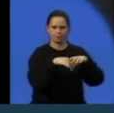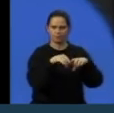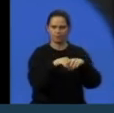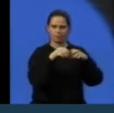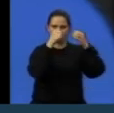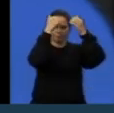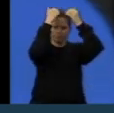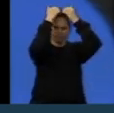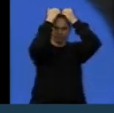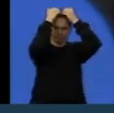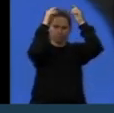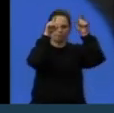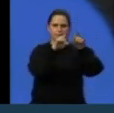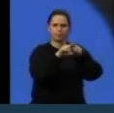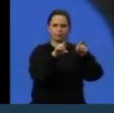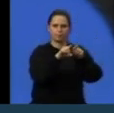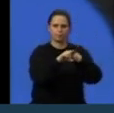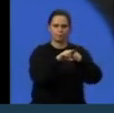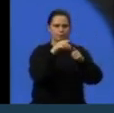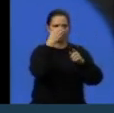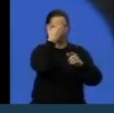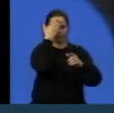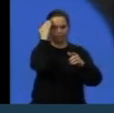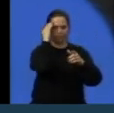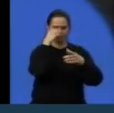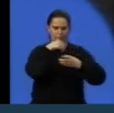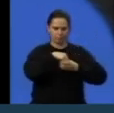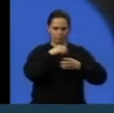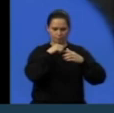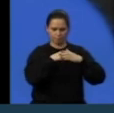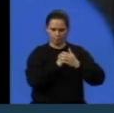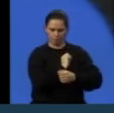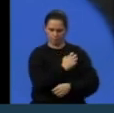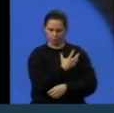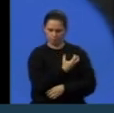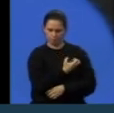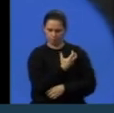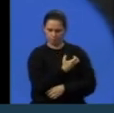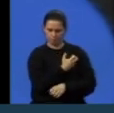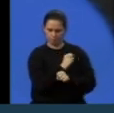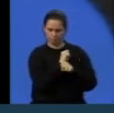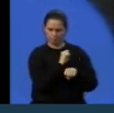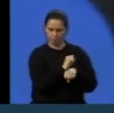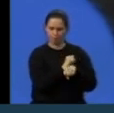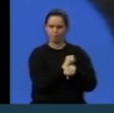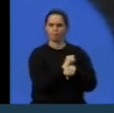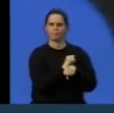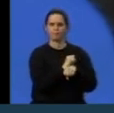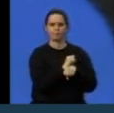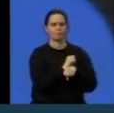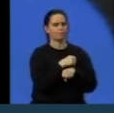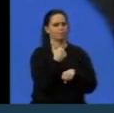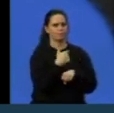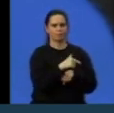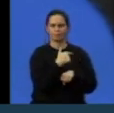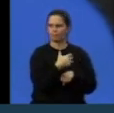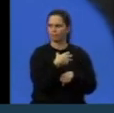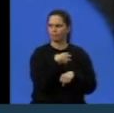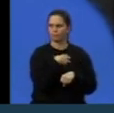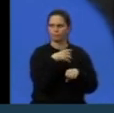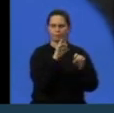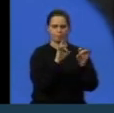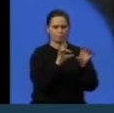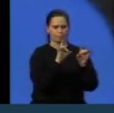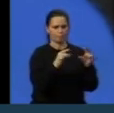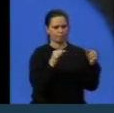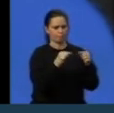encefálico ou cerebral, em situações de parada cardiorrespiratória, muitas vezes elas não eram feitas de maneira adequada, o